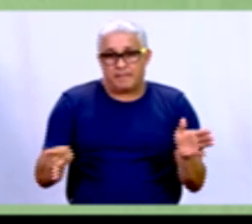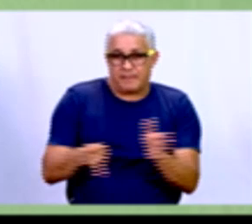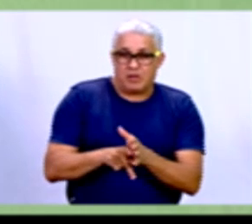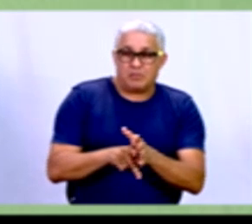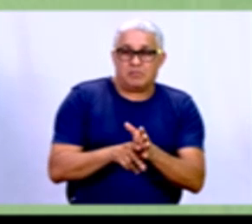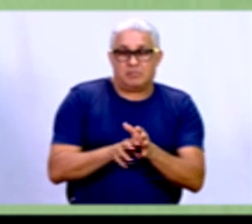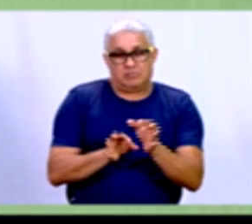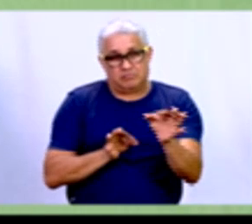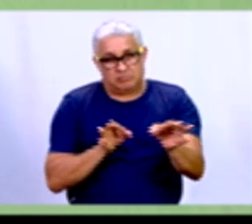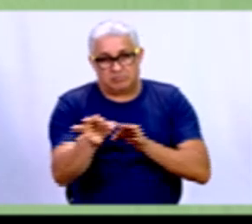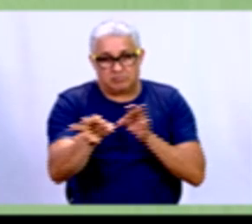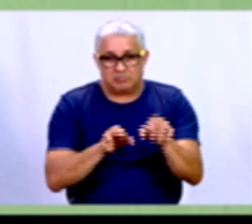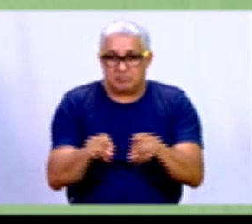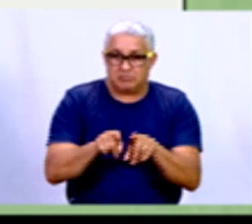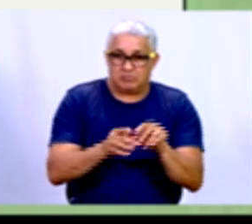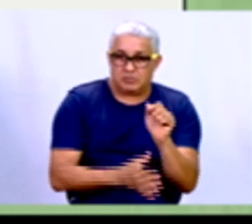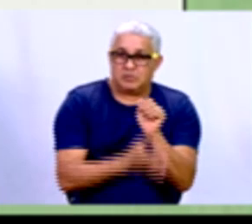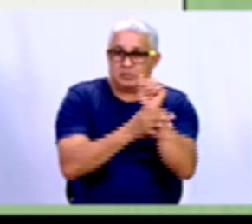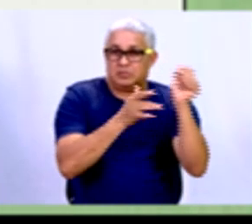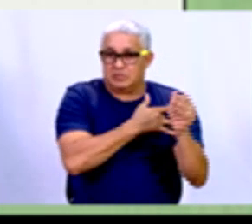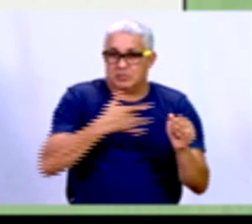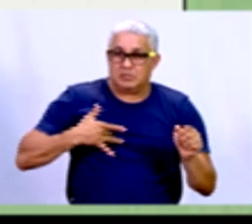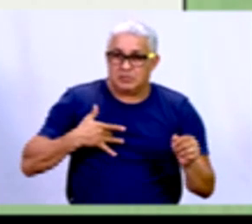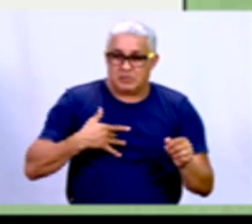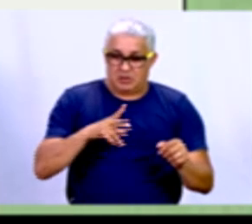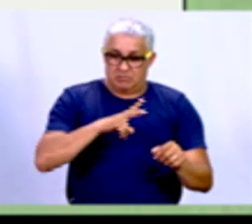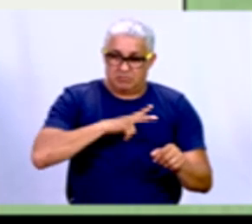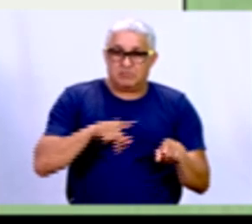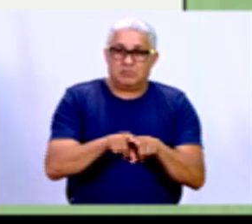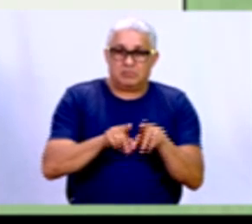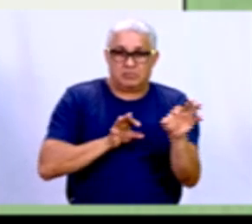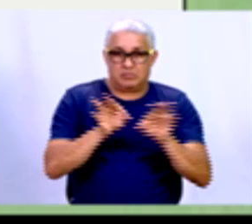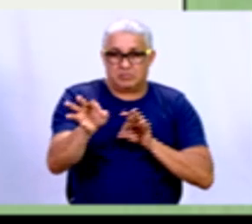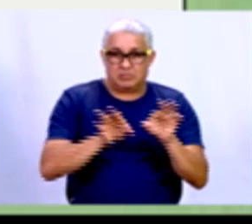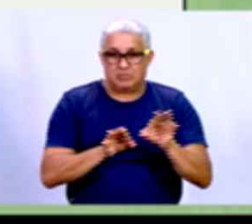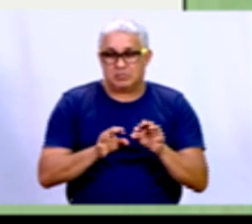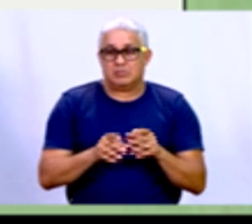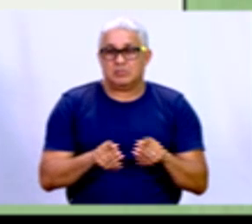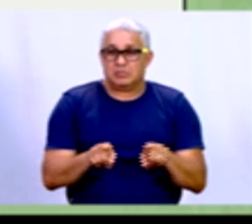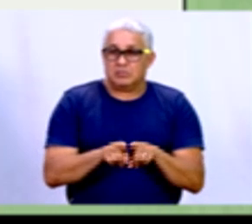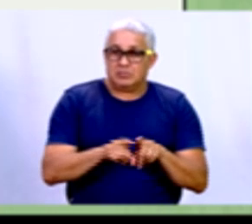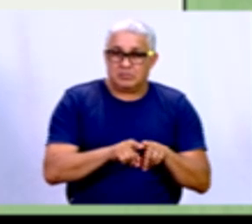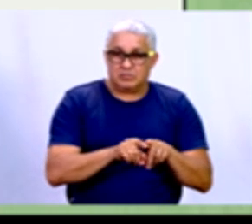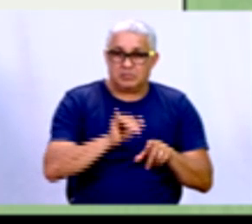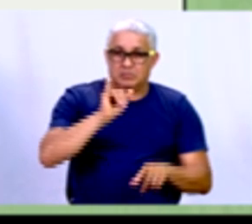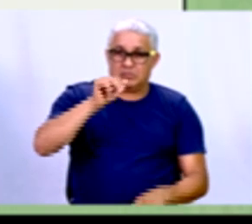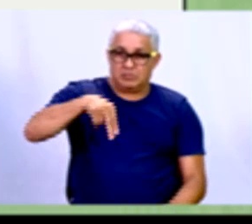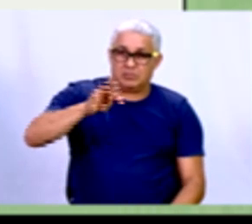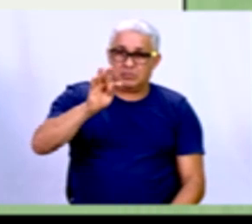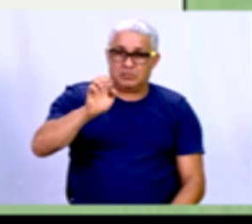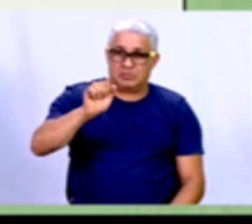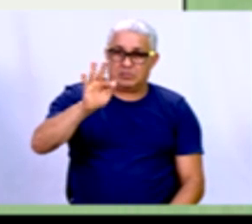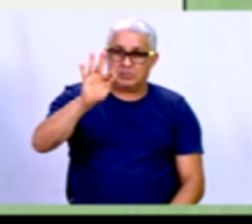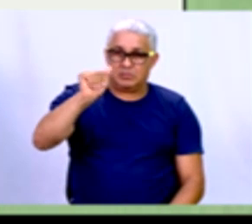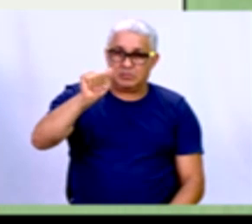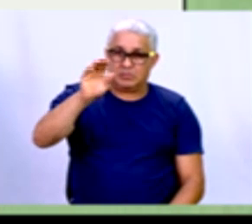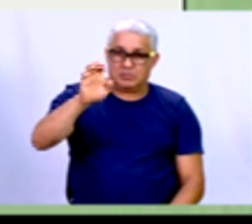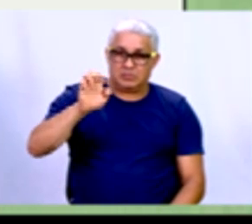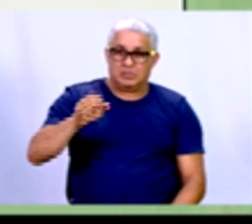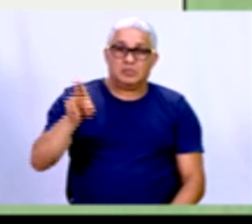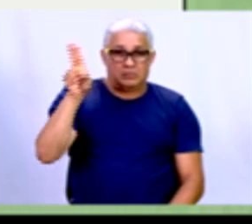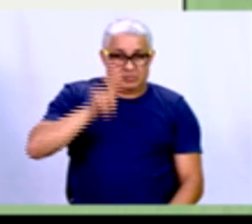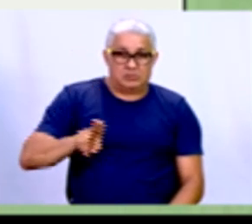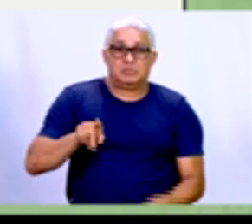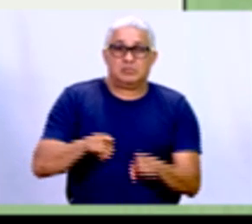e garantir uma saúde pessoal e organizacional, sendo que os requisitos da interface precisam ser úteis, ou seja,